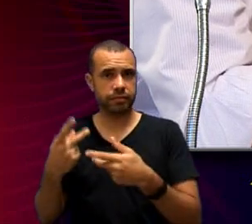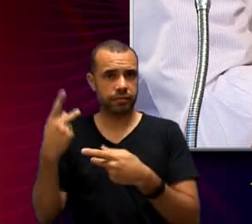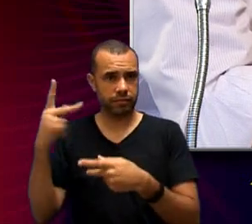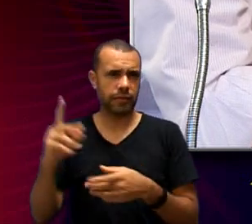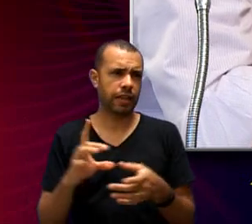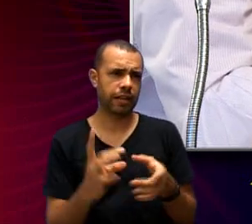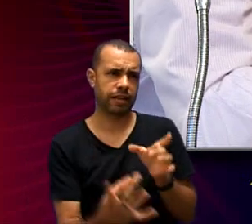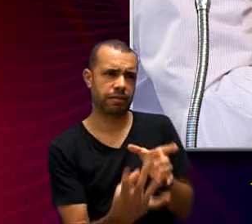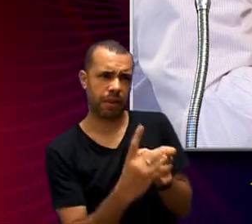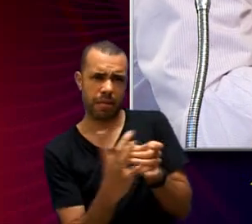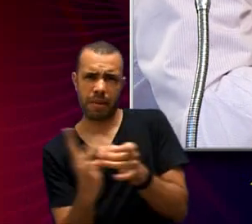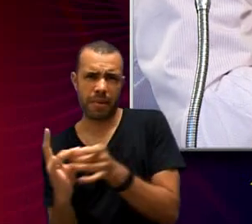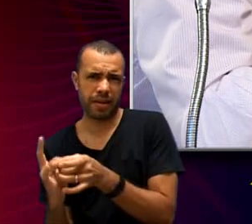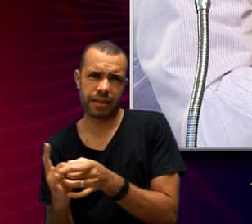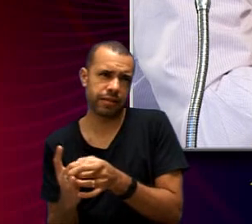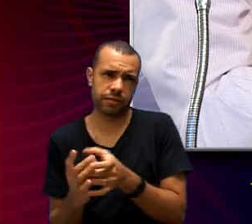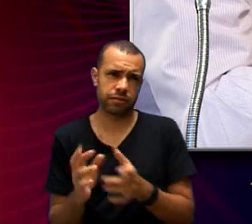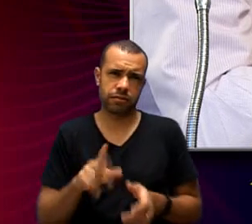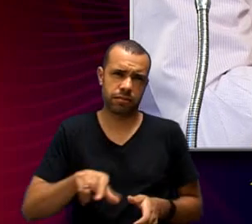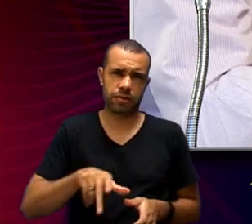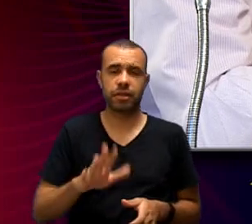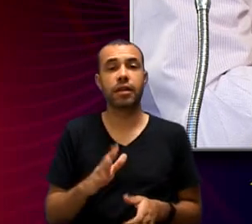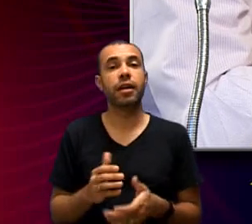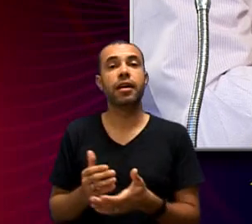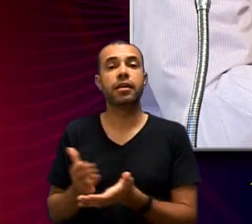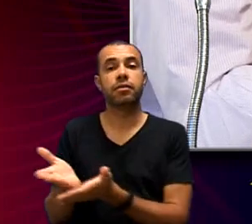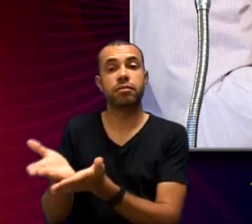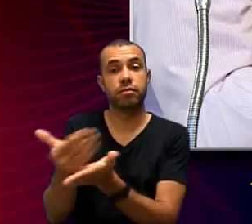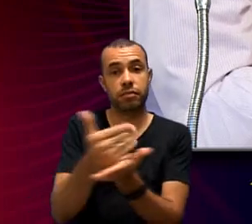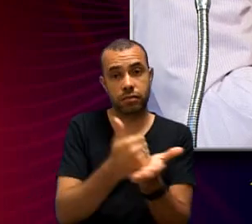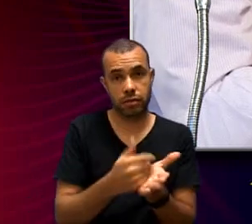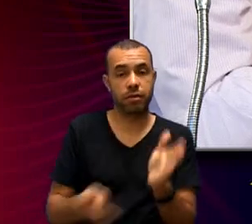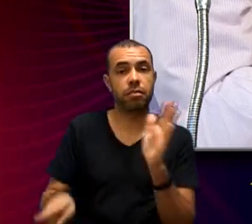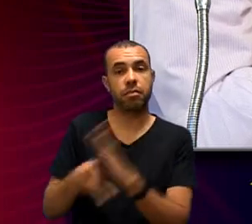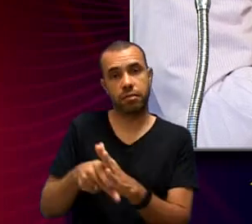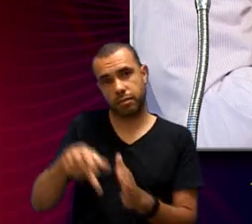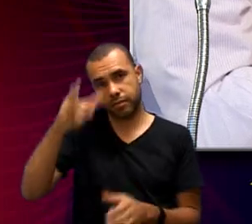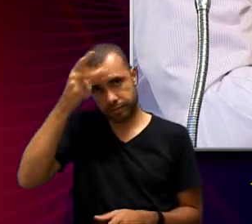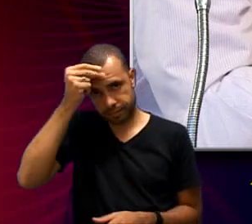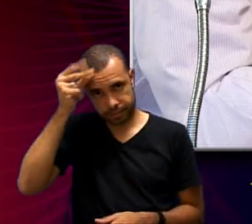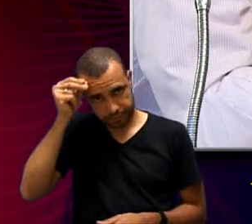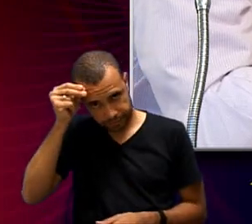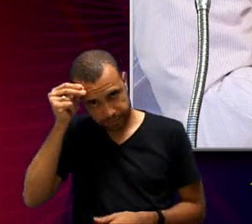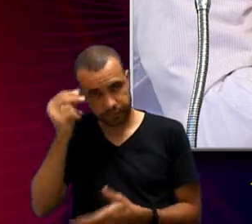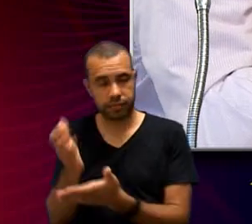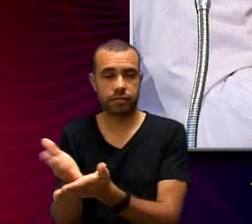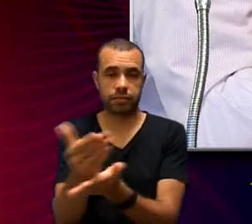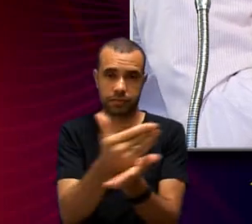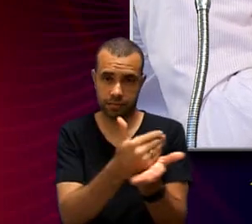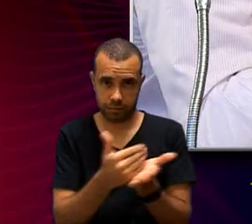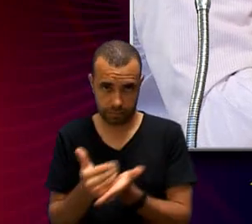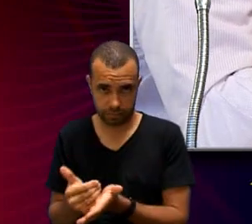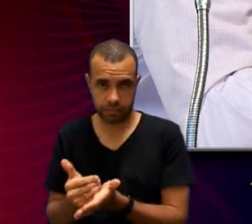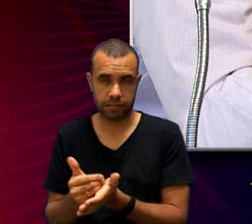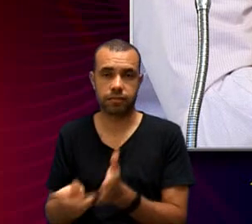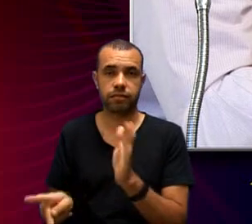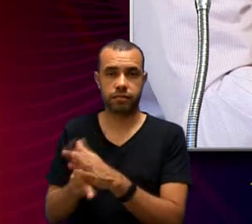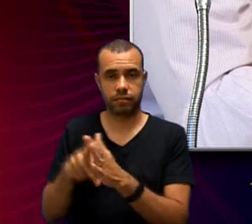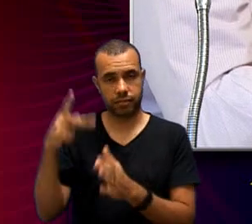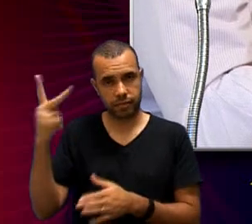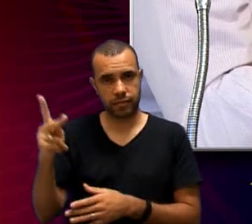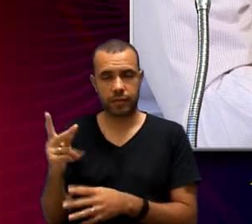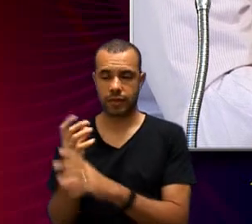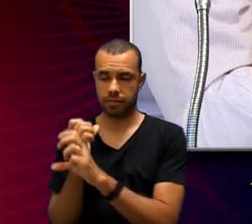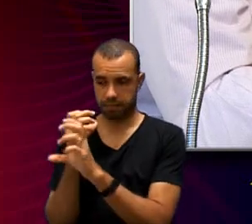vinculados, porque o vinculado é o que vem, é o que a gente coloca de despesa. Sim. Do tesouro do município. Mas das receitas próprias, a gente fez,